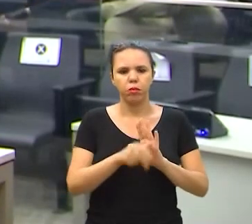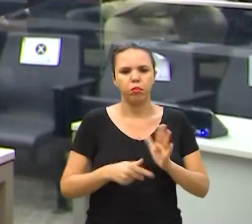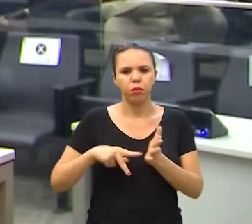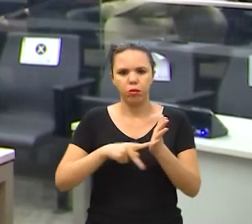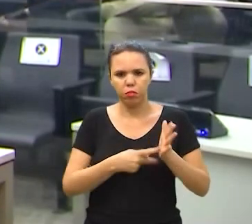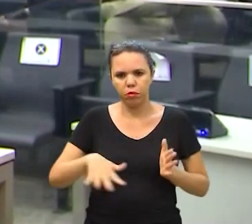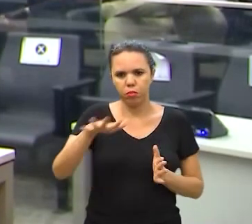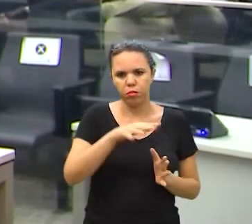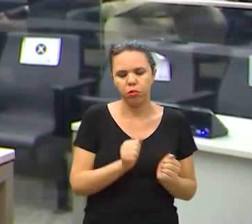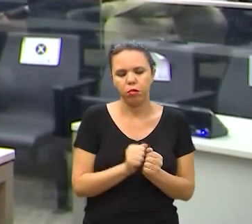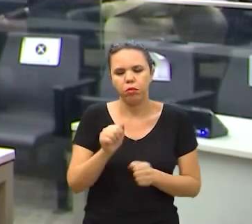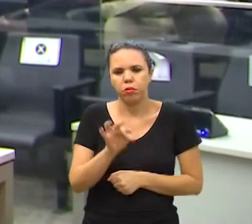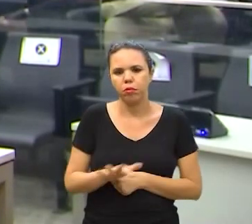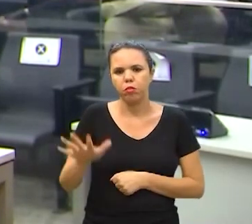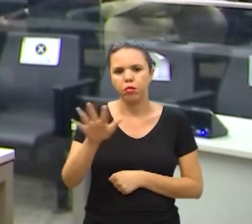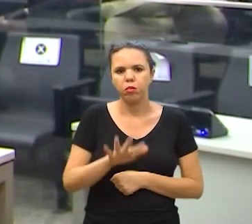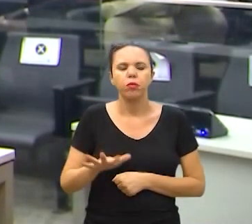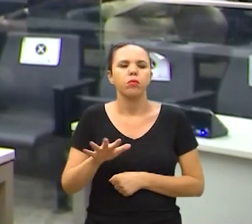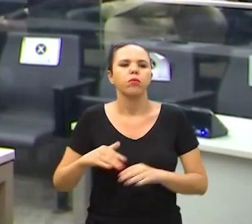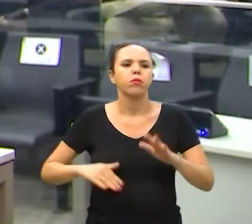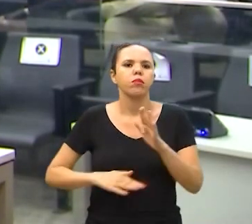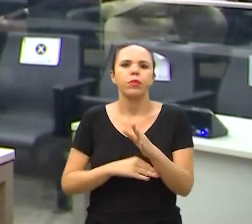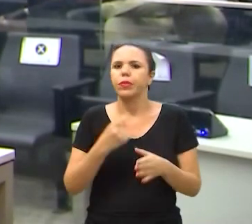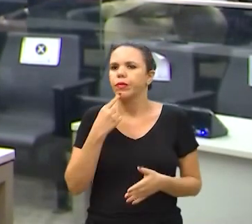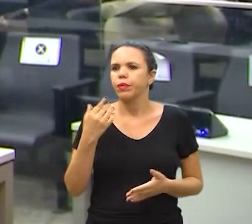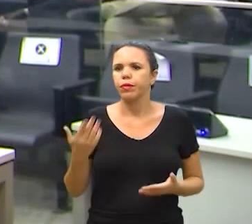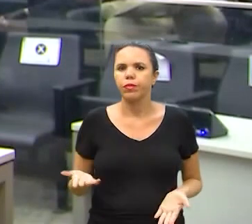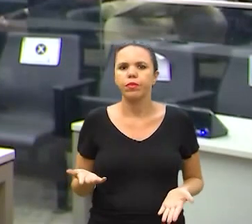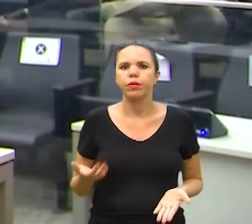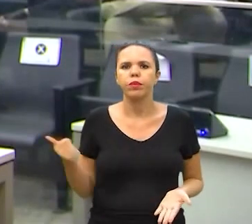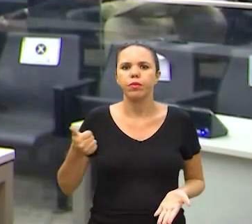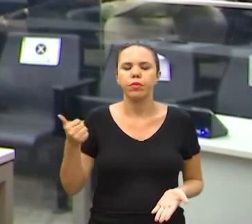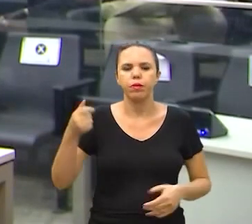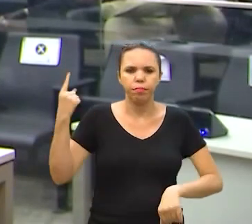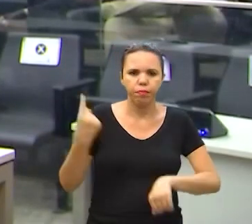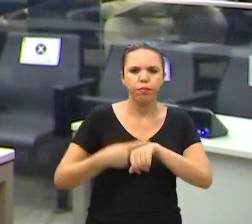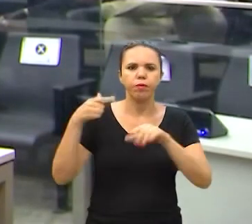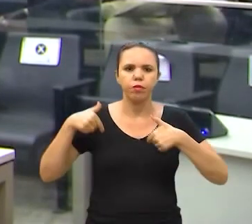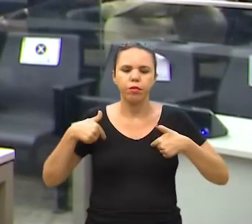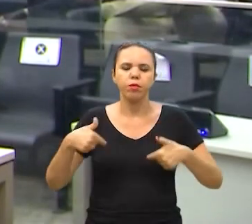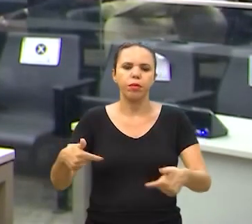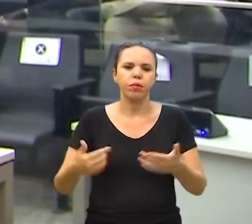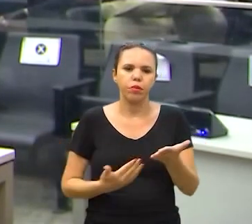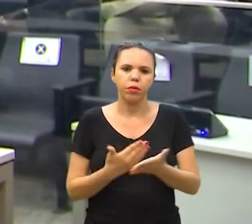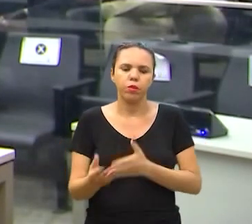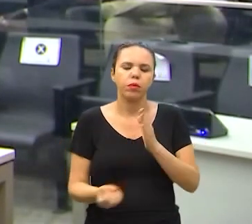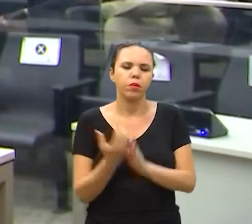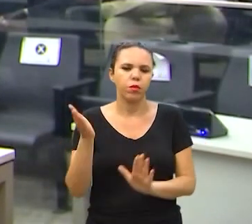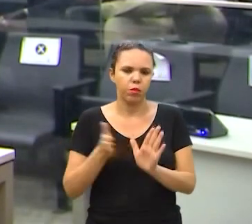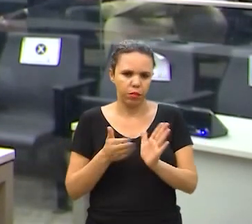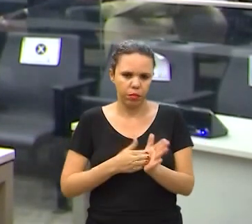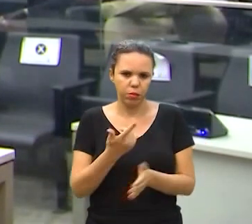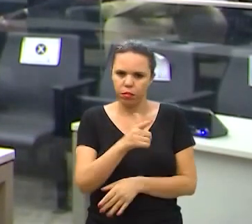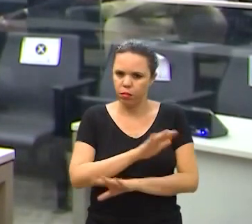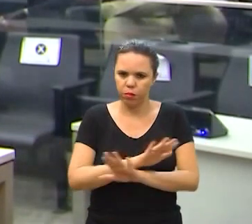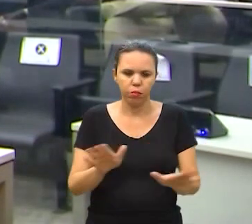de vários sindicatos junto com essa federação, e a Câmara de Campinas foi a primeira a iniciar e dar o pontapé,